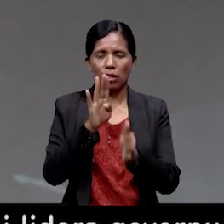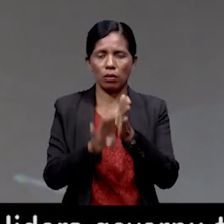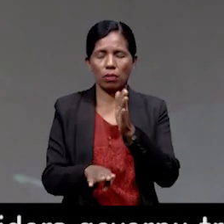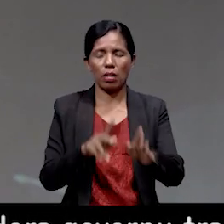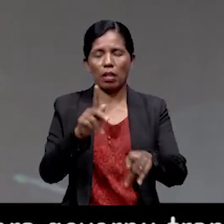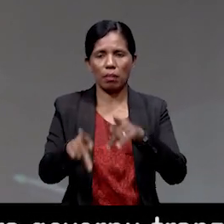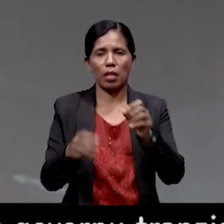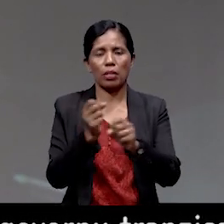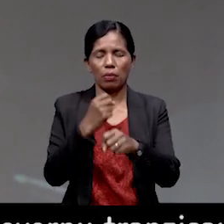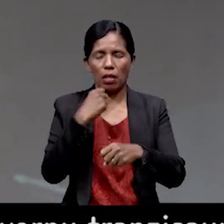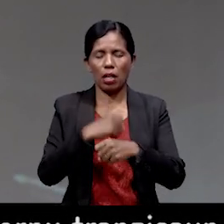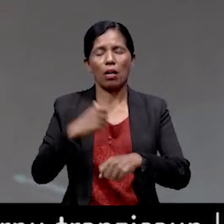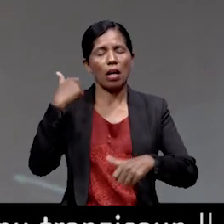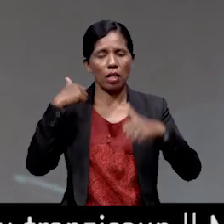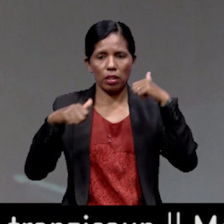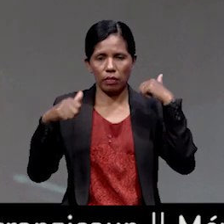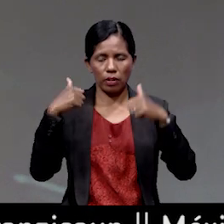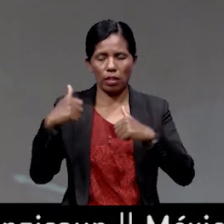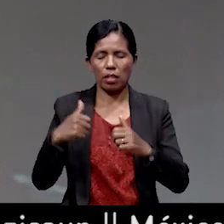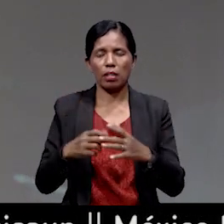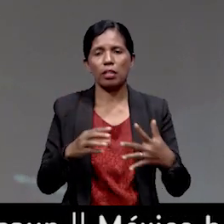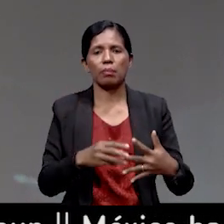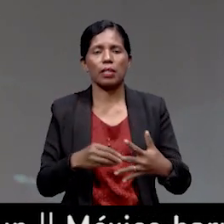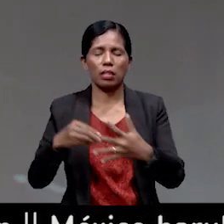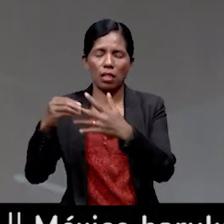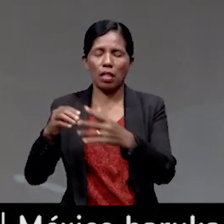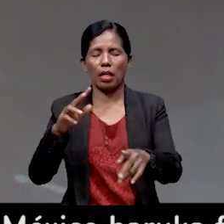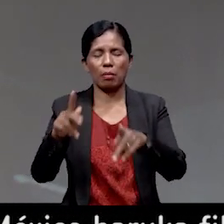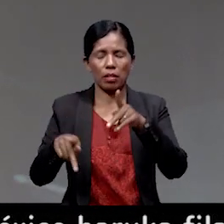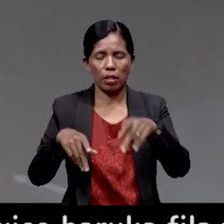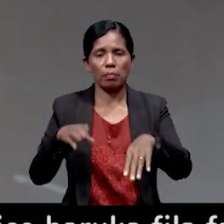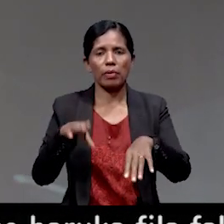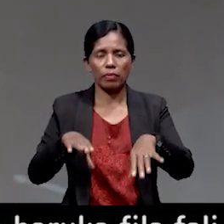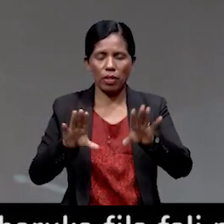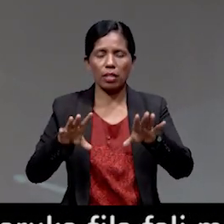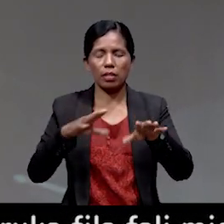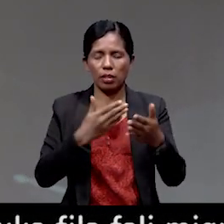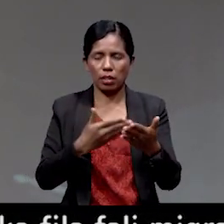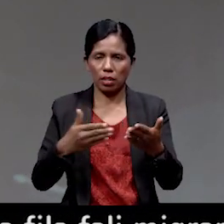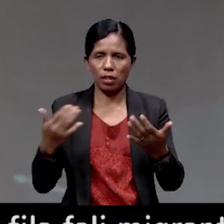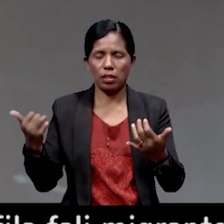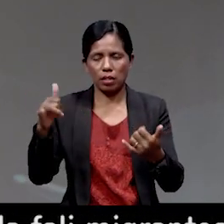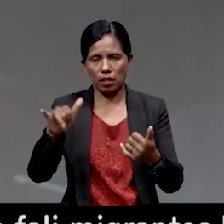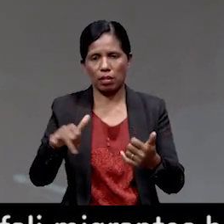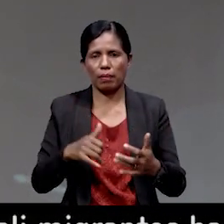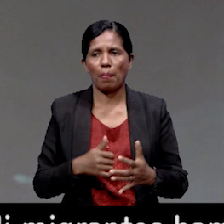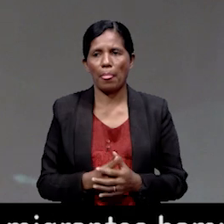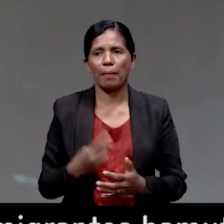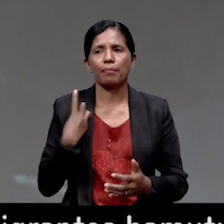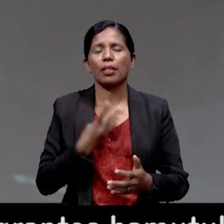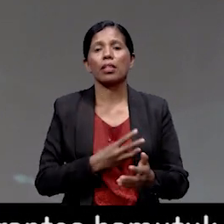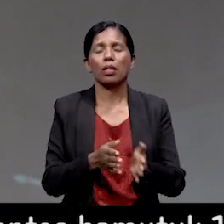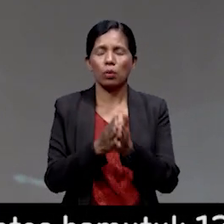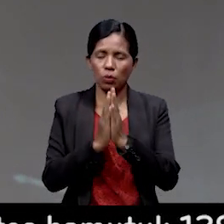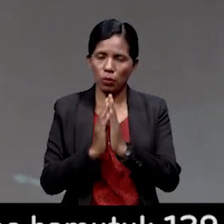povo a talonia negócio, principalmente se a NEM, que o povo eleva a sira, circulação à vontade. Então, o suba sira